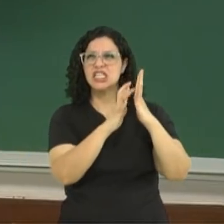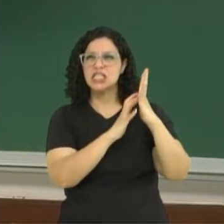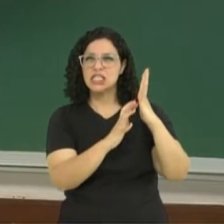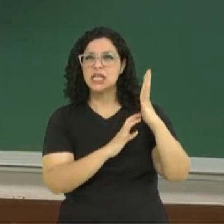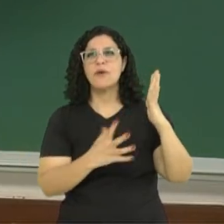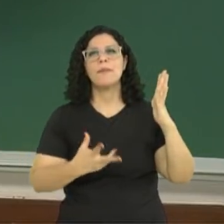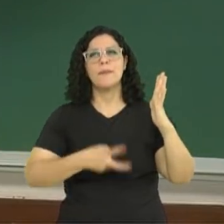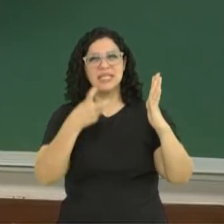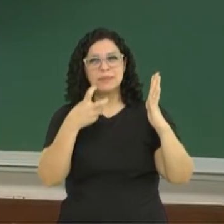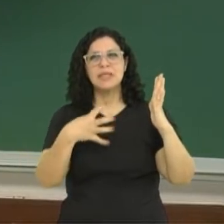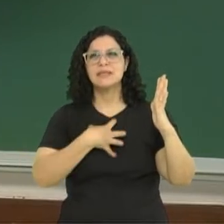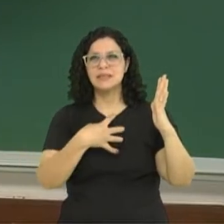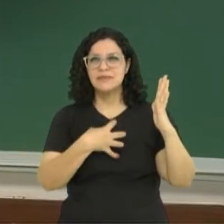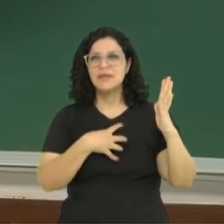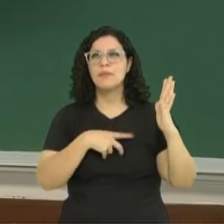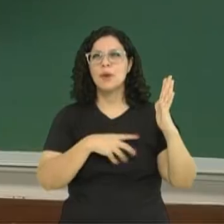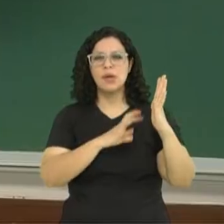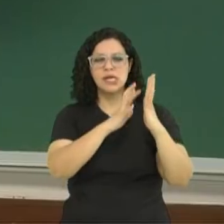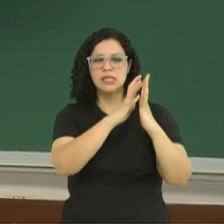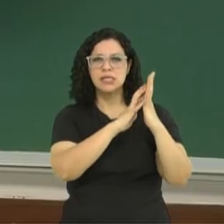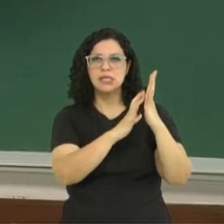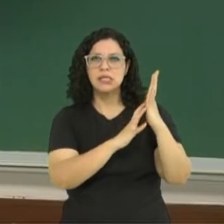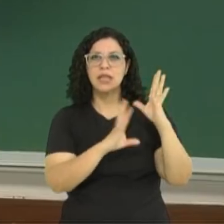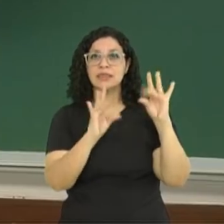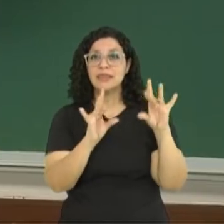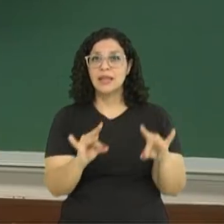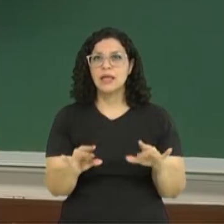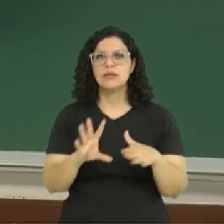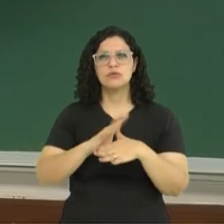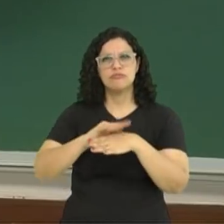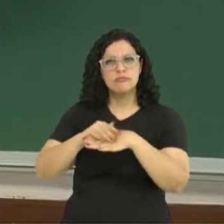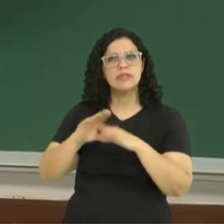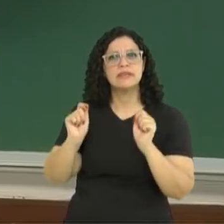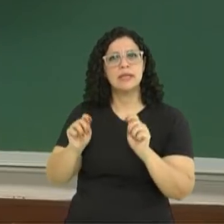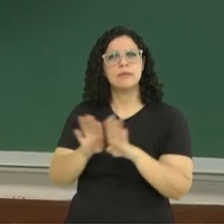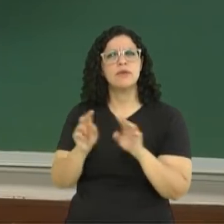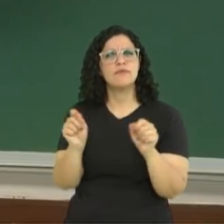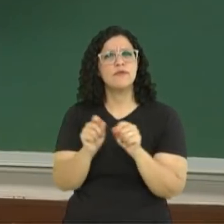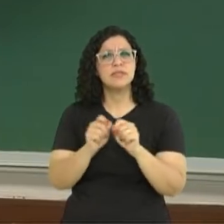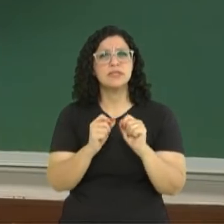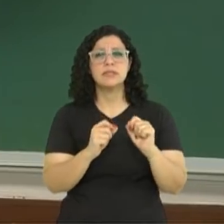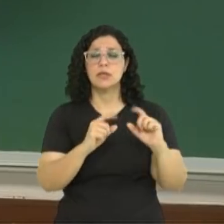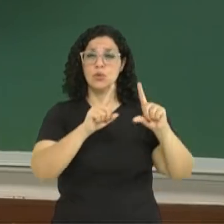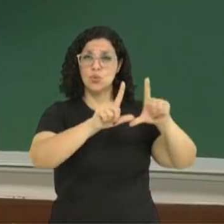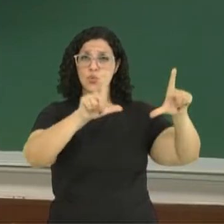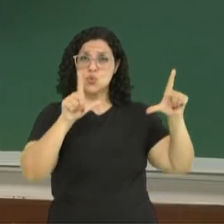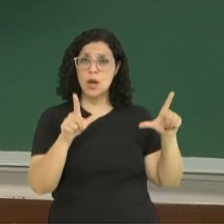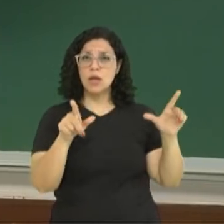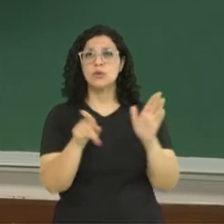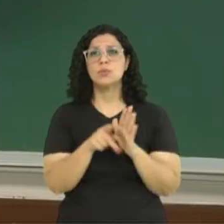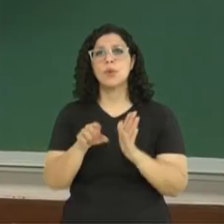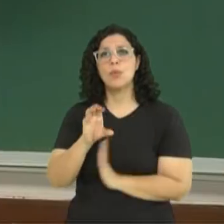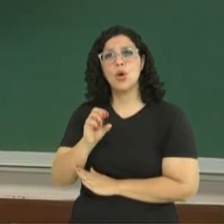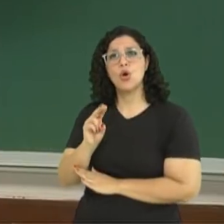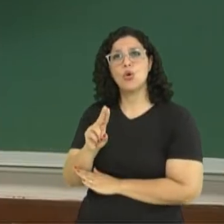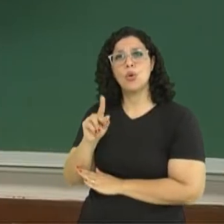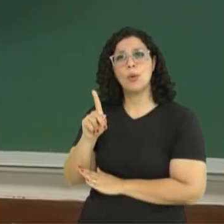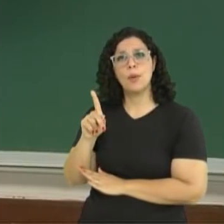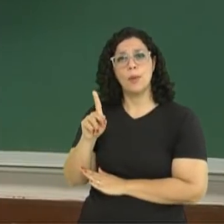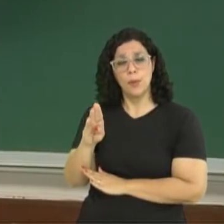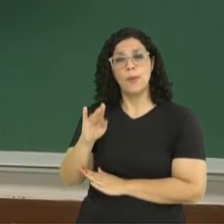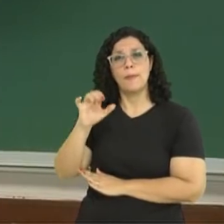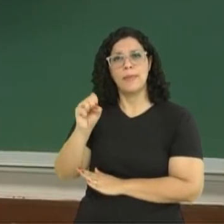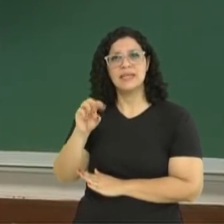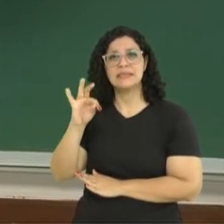Então isso daqui eu estou tendo uma impressão tátil. Mas agora eu vou pensar o seguinte, eu vou reproduzir esse quadro, só que eu vou fazer ele cubista. Mas só que eu não vou